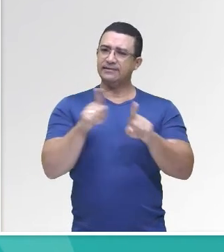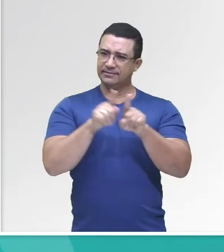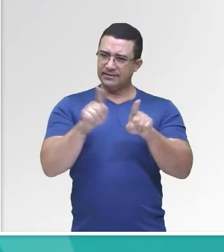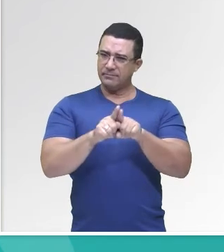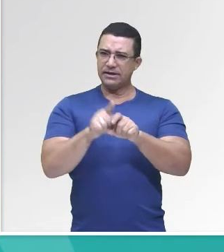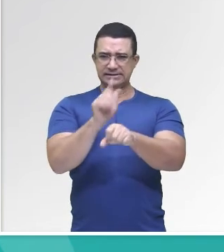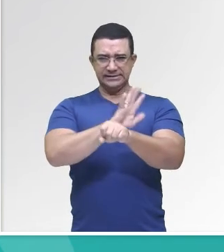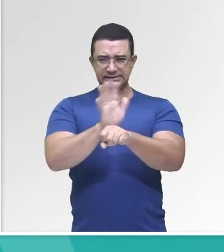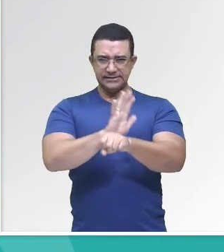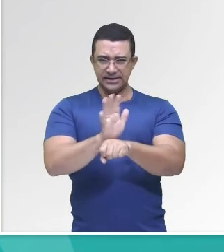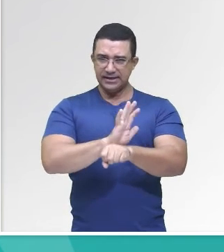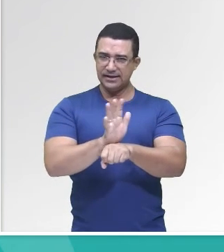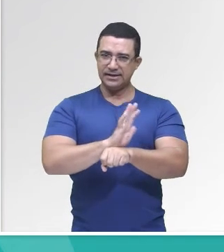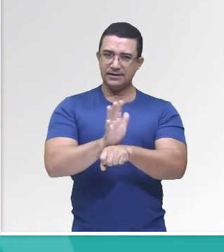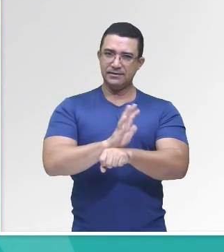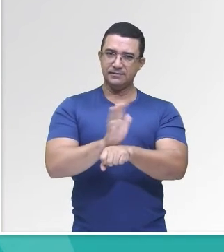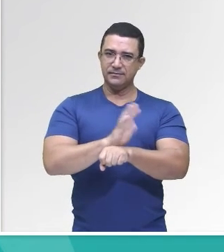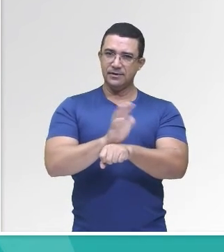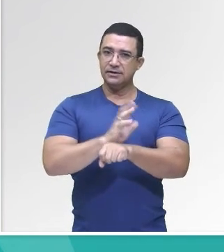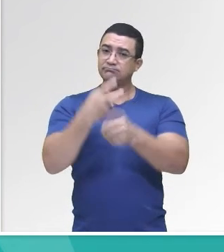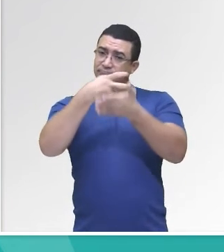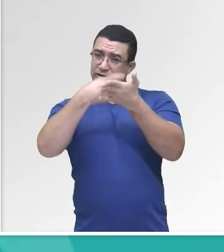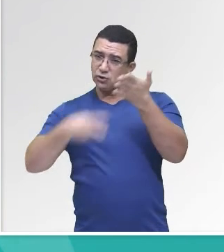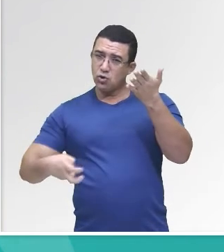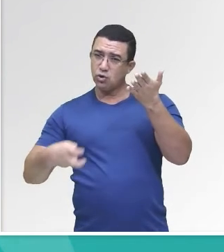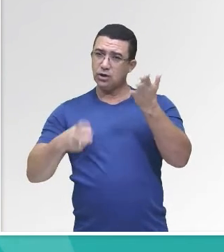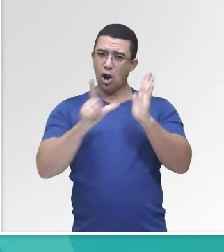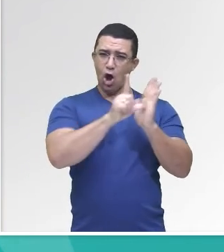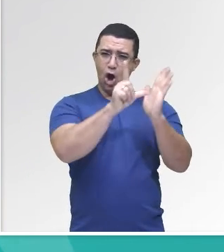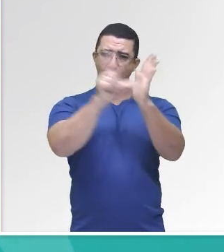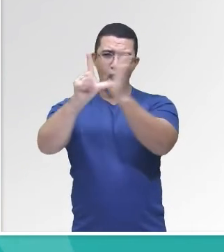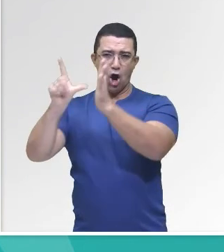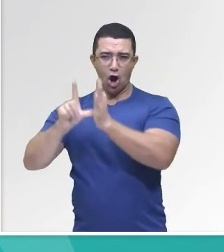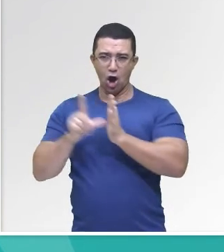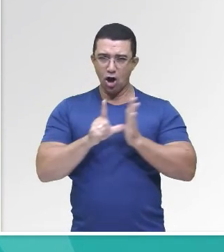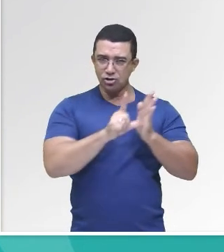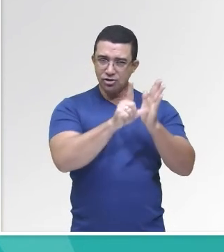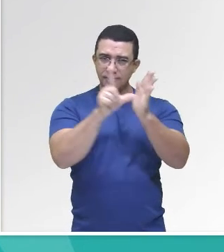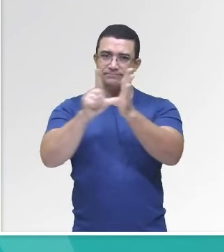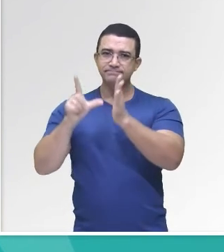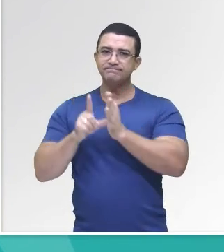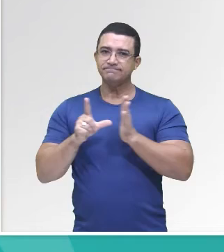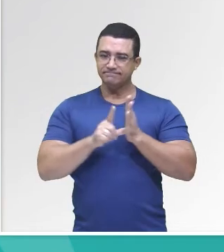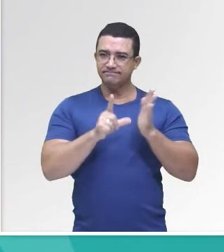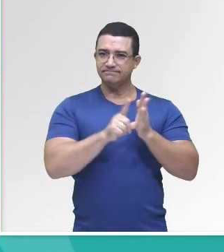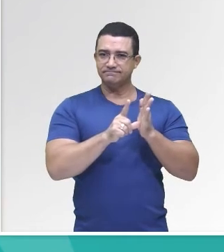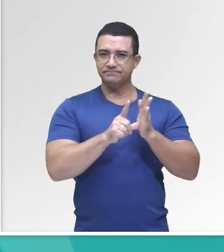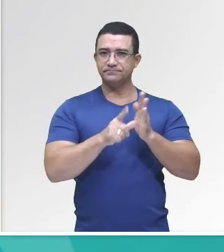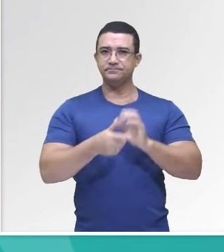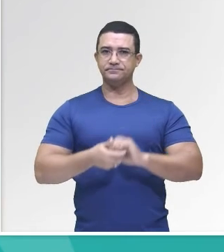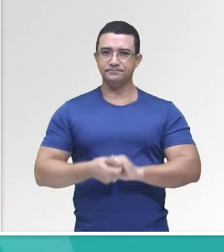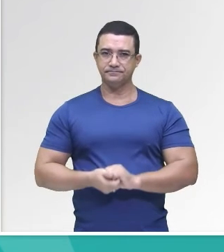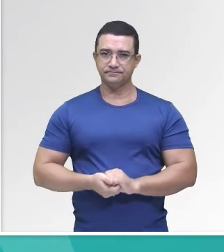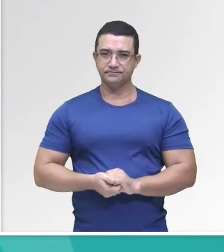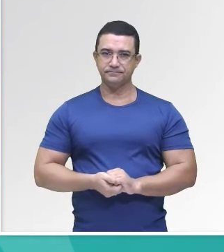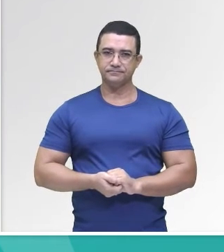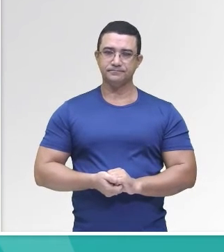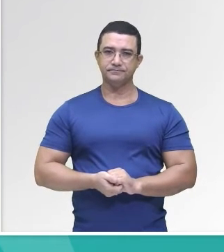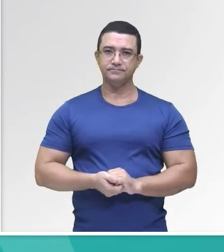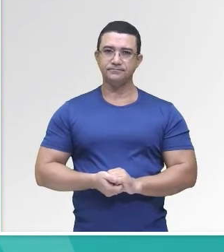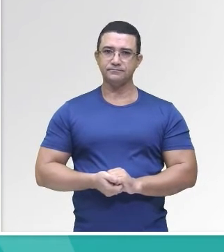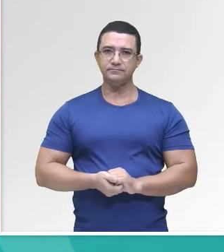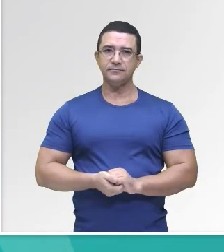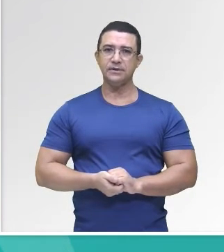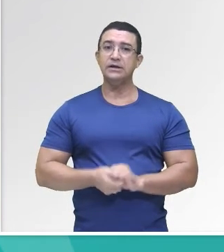al cine, descontos em comércios locais, descontos em comércios em lojas